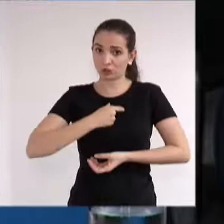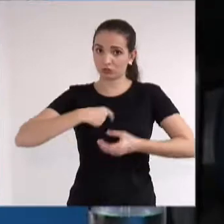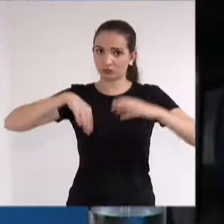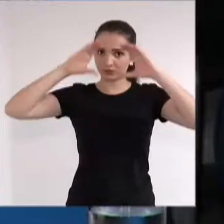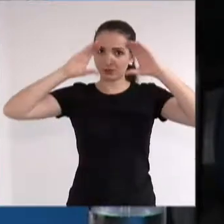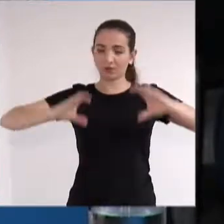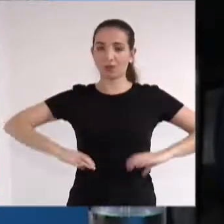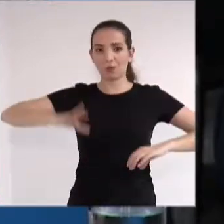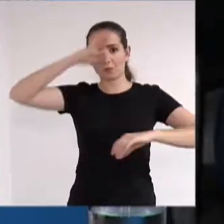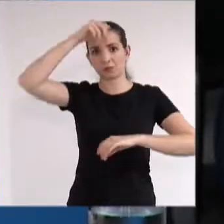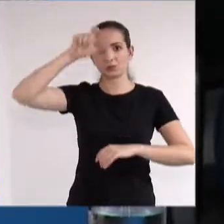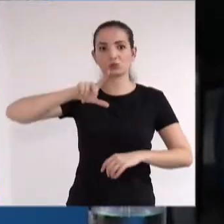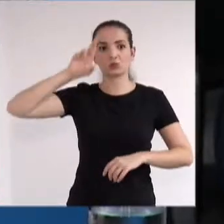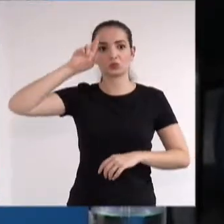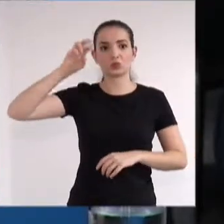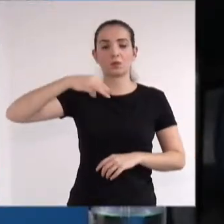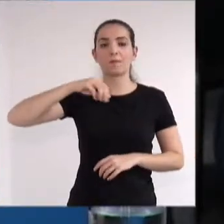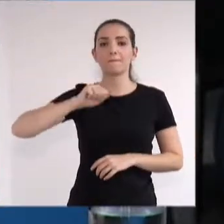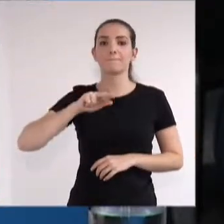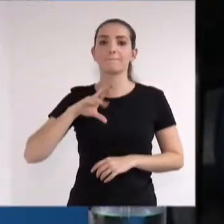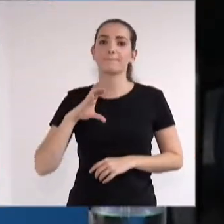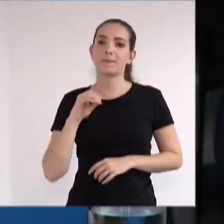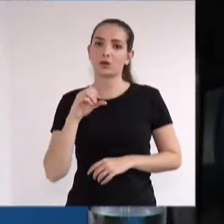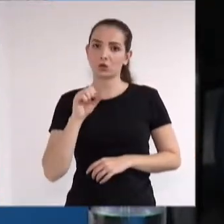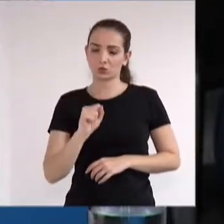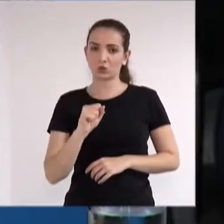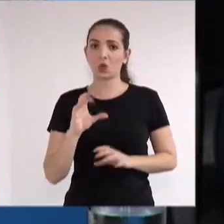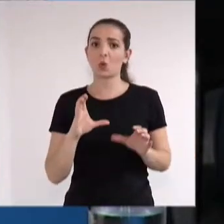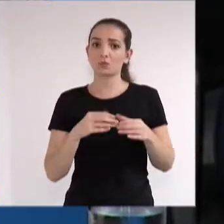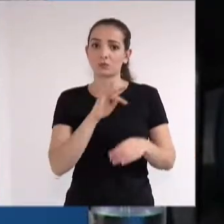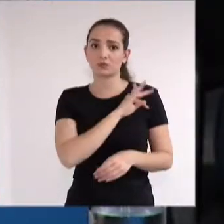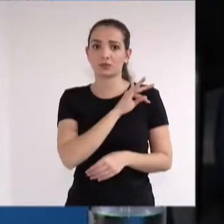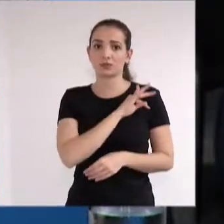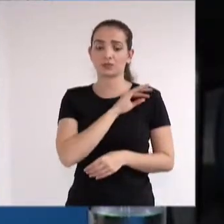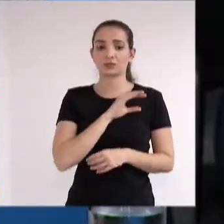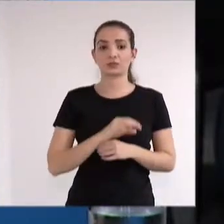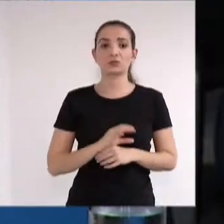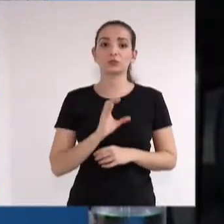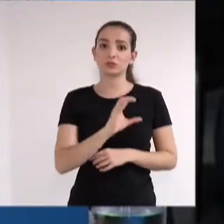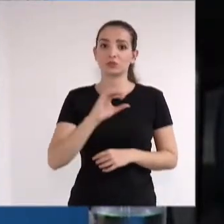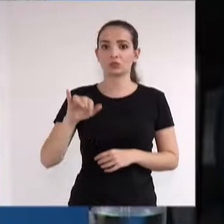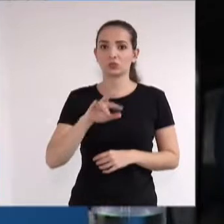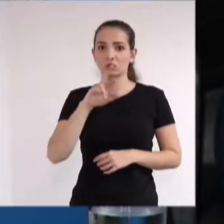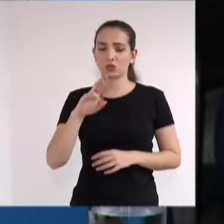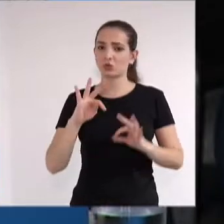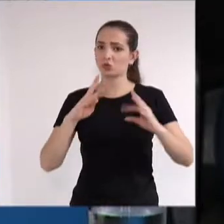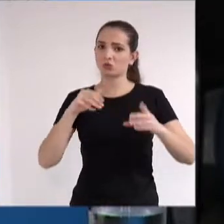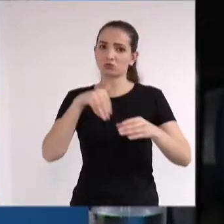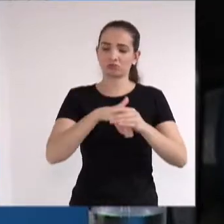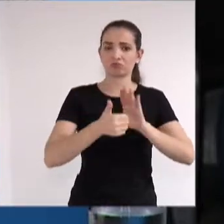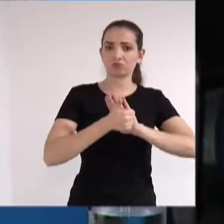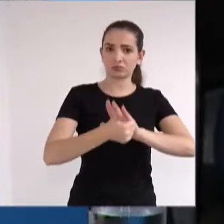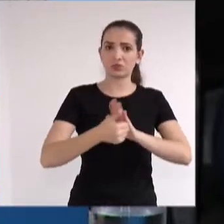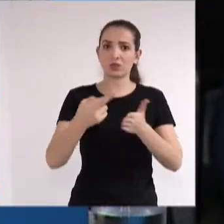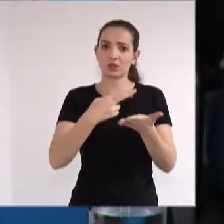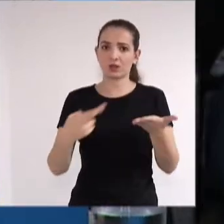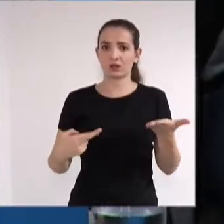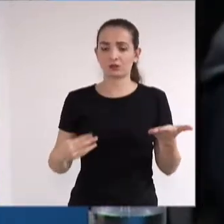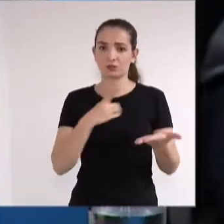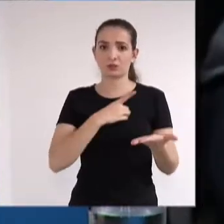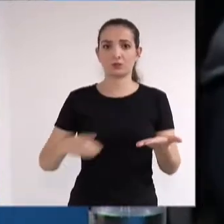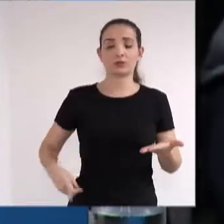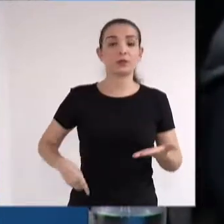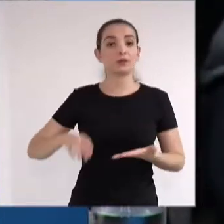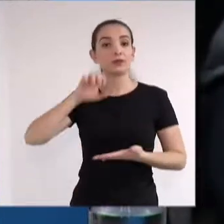sul-mato-grossense ao senhor Dr. Marco Antônio Canteiro. A Comissão de Constituição, Justiça e Redação foi favorável por unanimidade, tendo como relator o deputado Enel